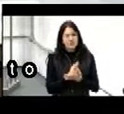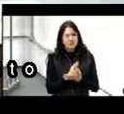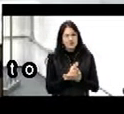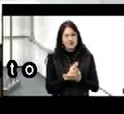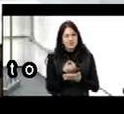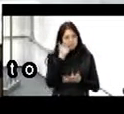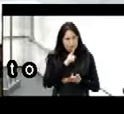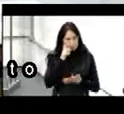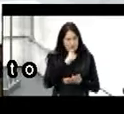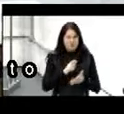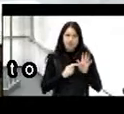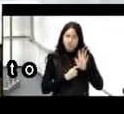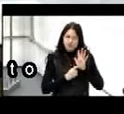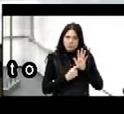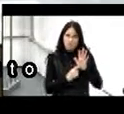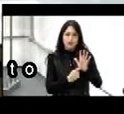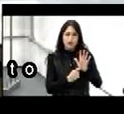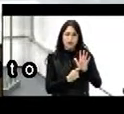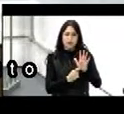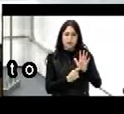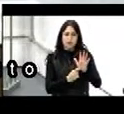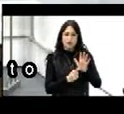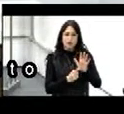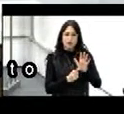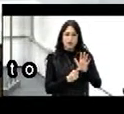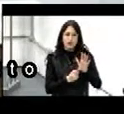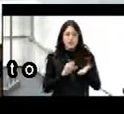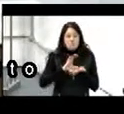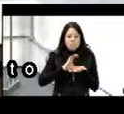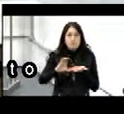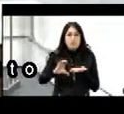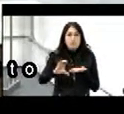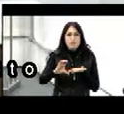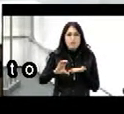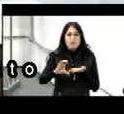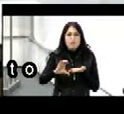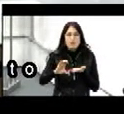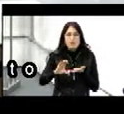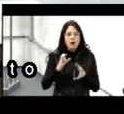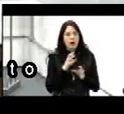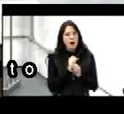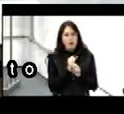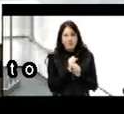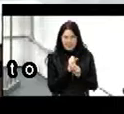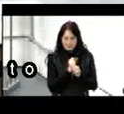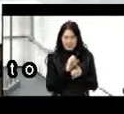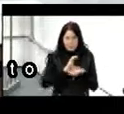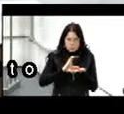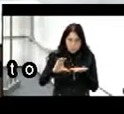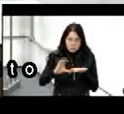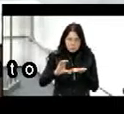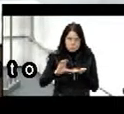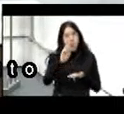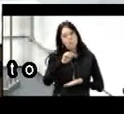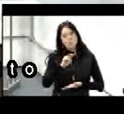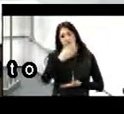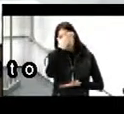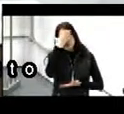de emendar o orçamento, de pôr recurso no orçamento, a gente nunca esqueceu das pessoas